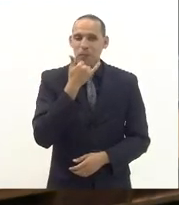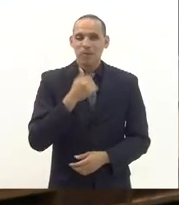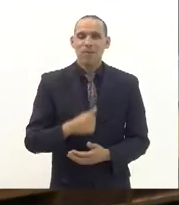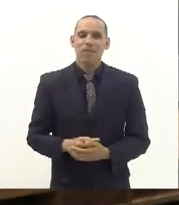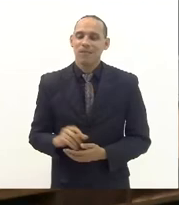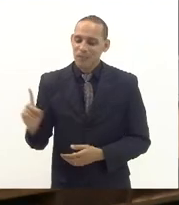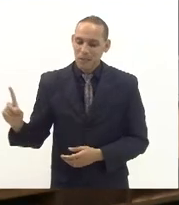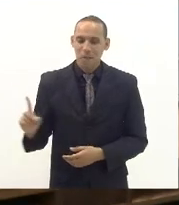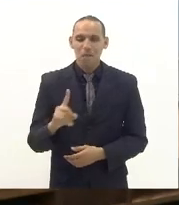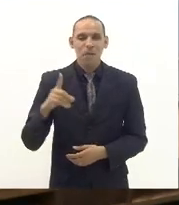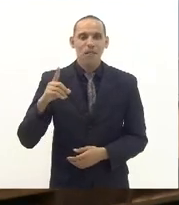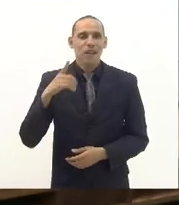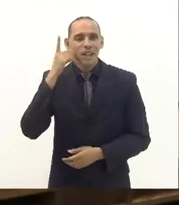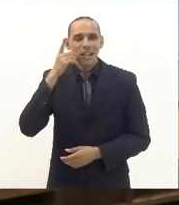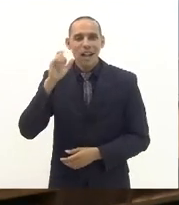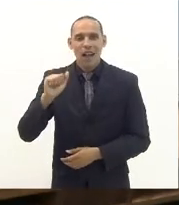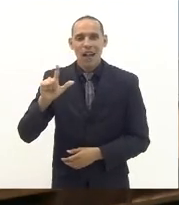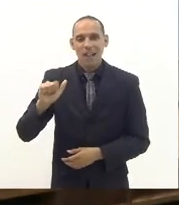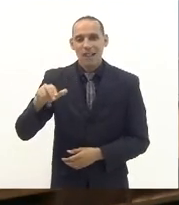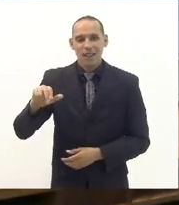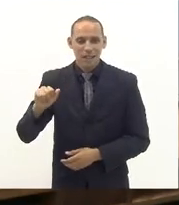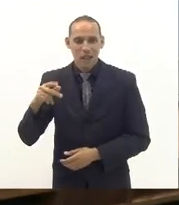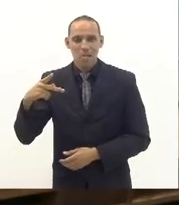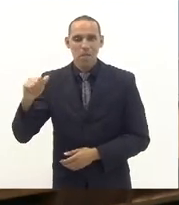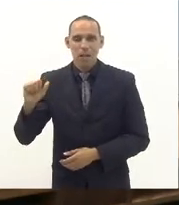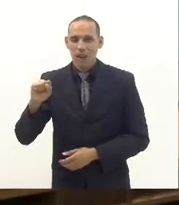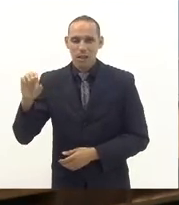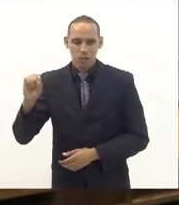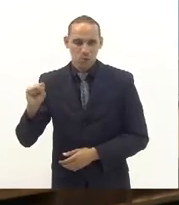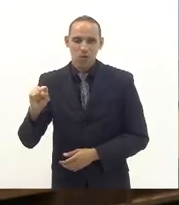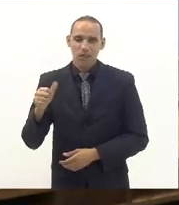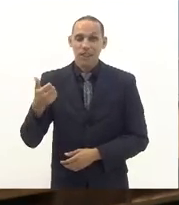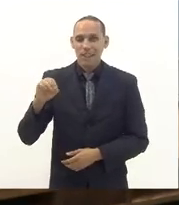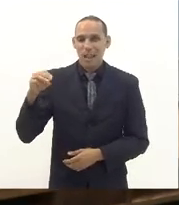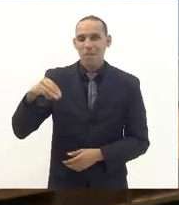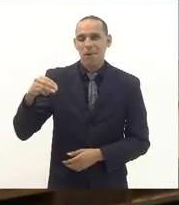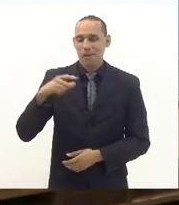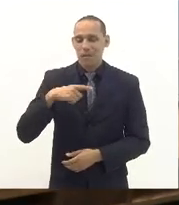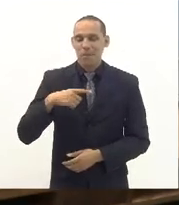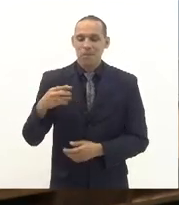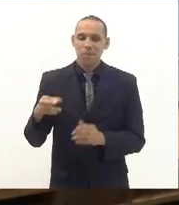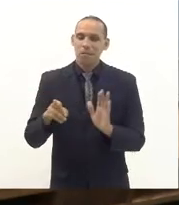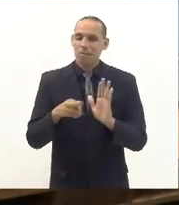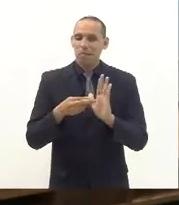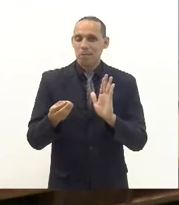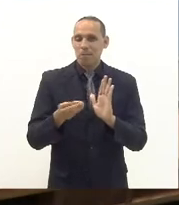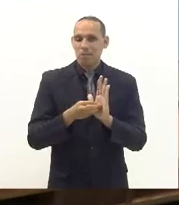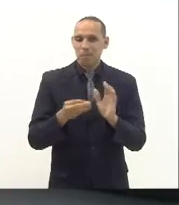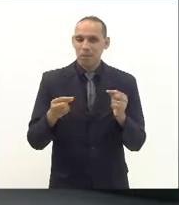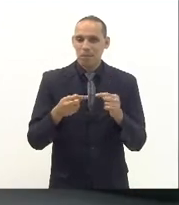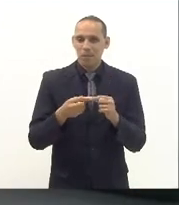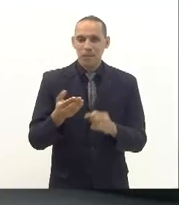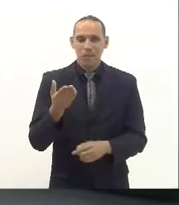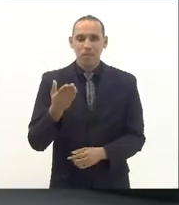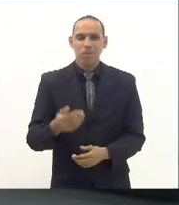deve tá lá na praça você nem se esconde de dez minutos no tempo and mental a